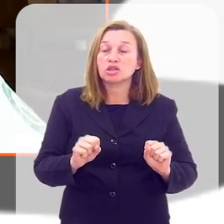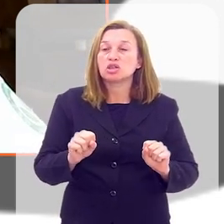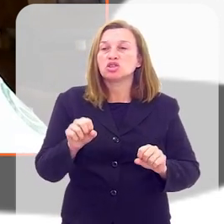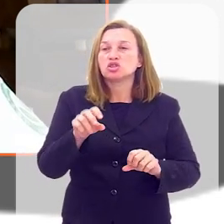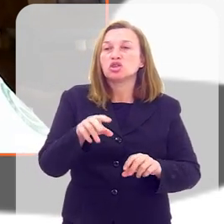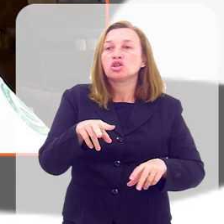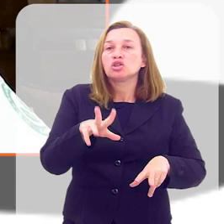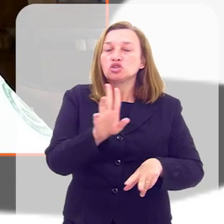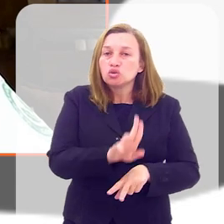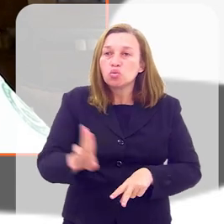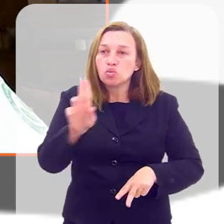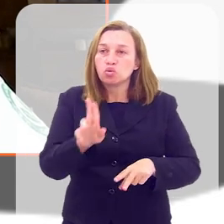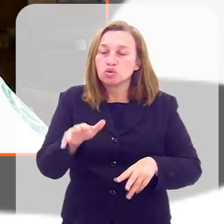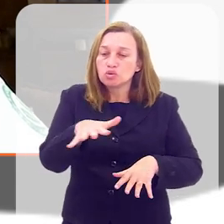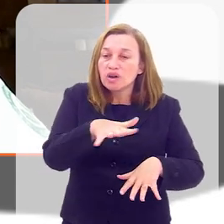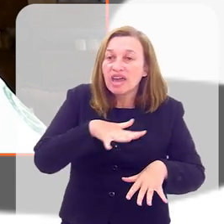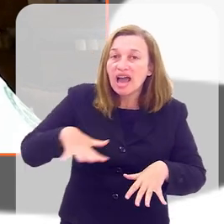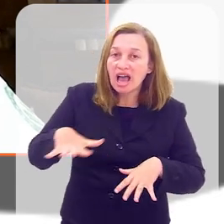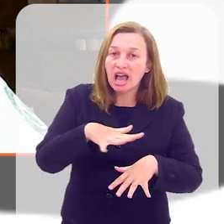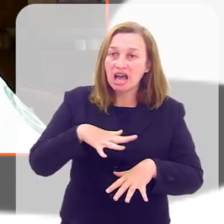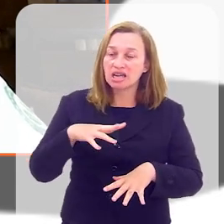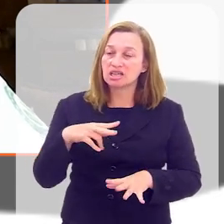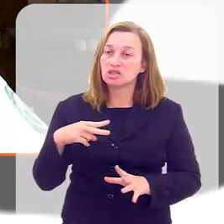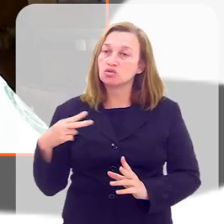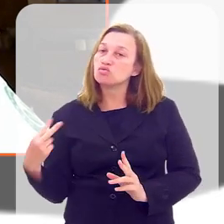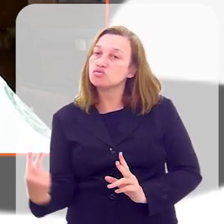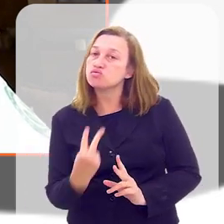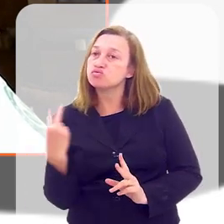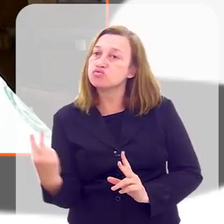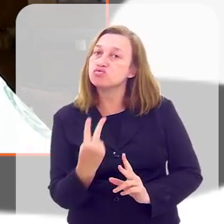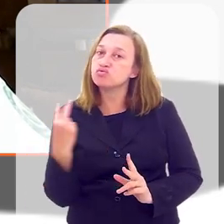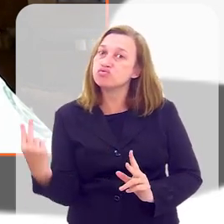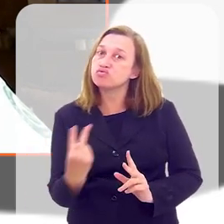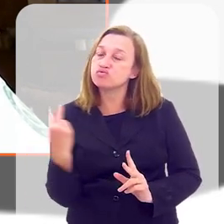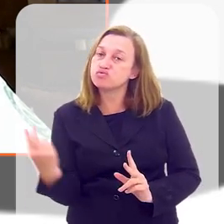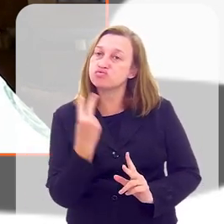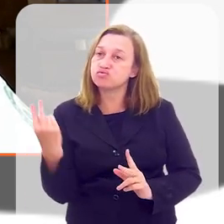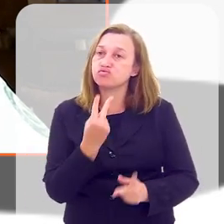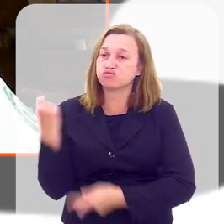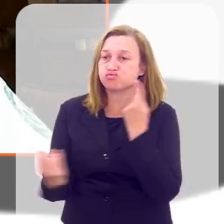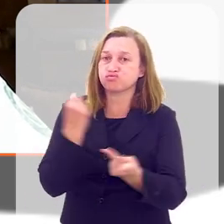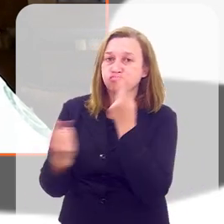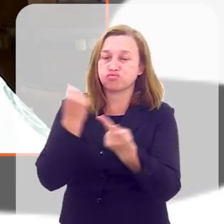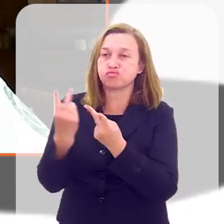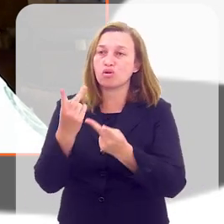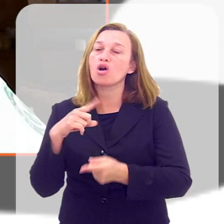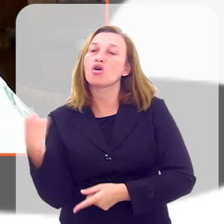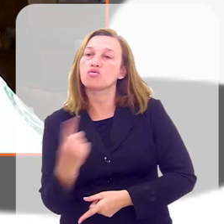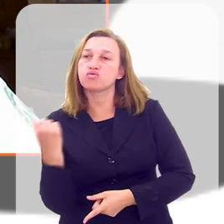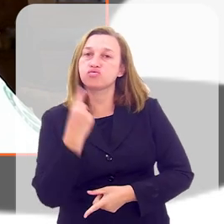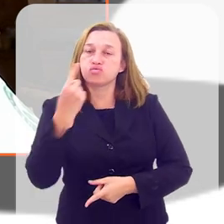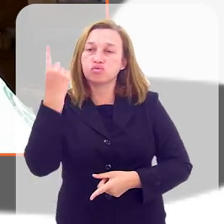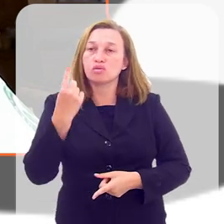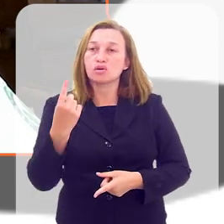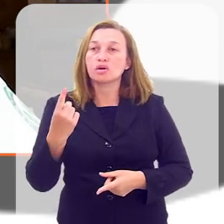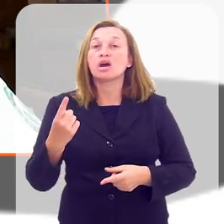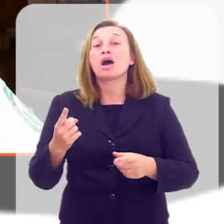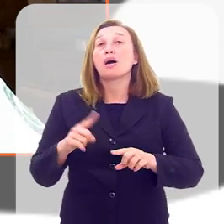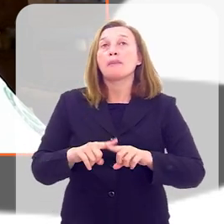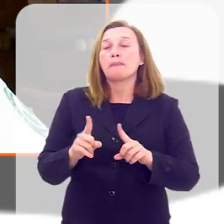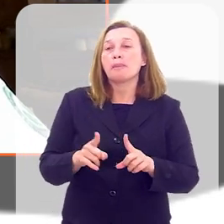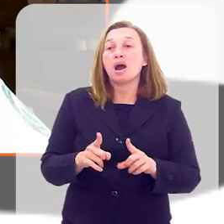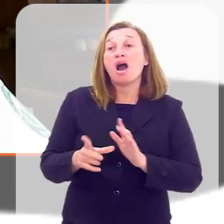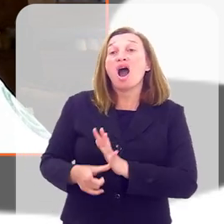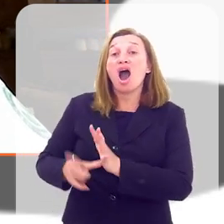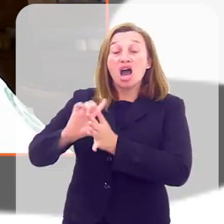de incidência de furacões o que antes era só possível com bloco de cimento aí agora a gente pode usar o nosso sistema também